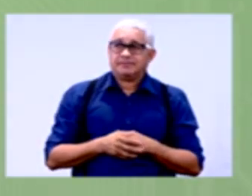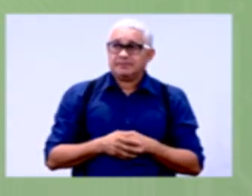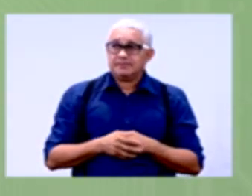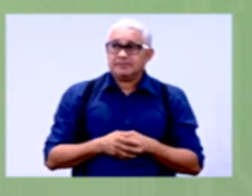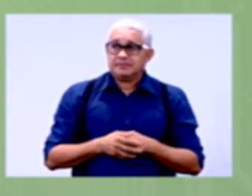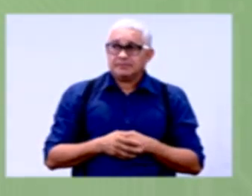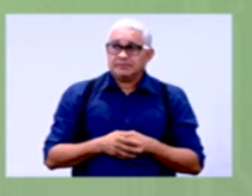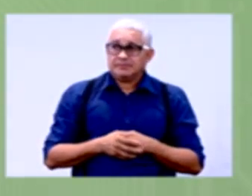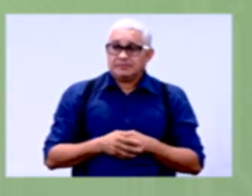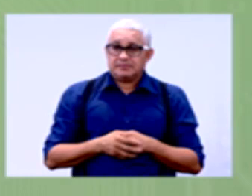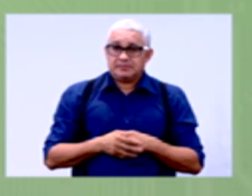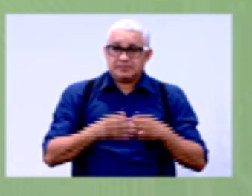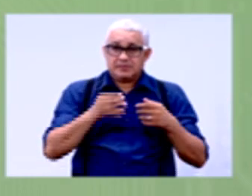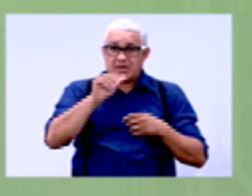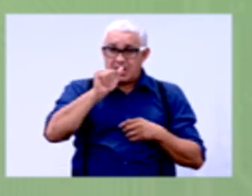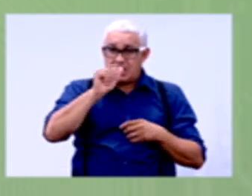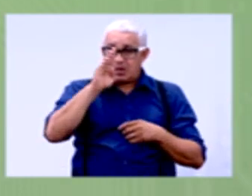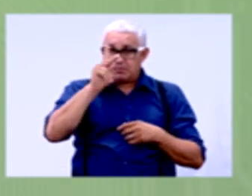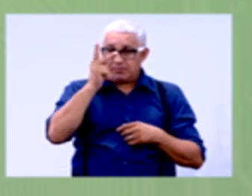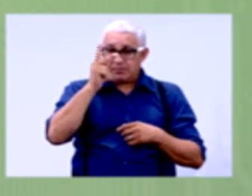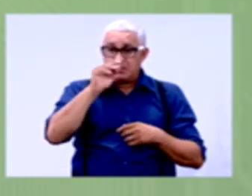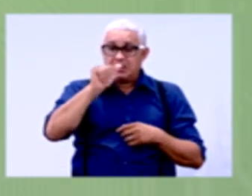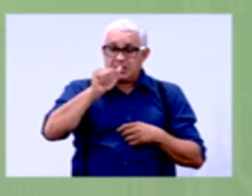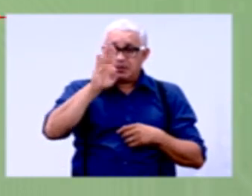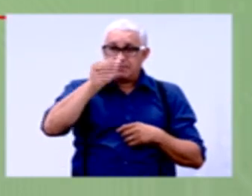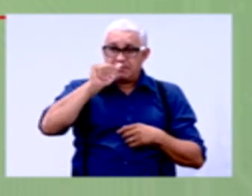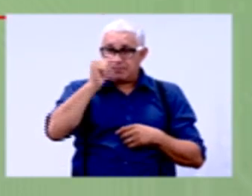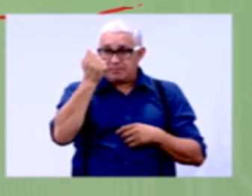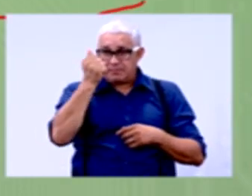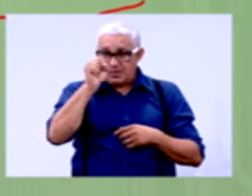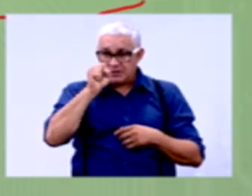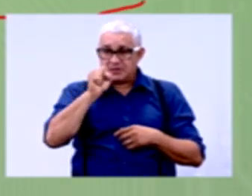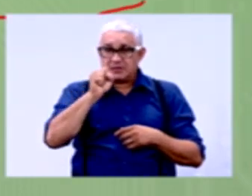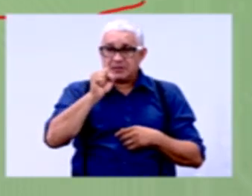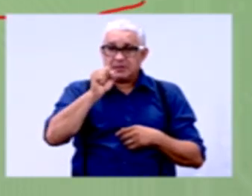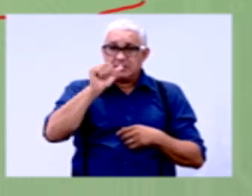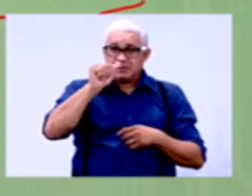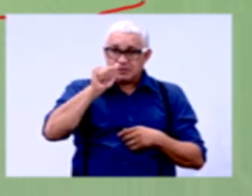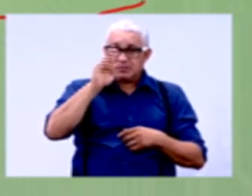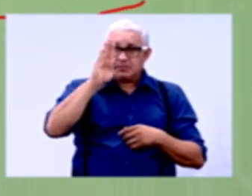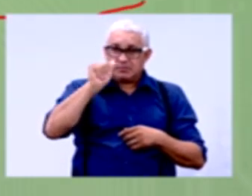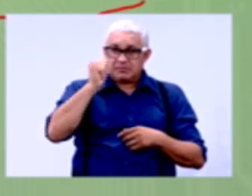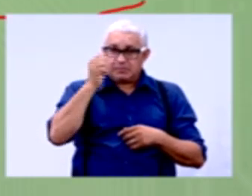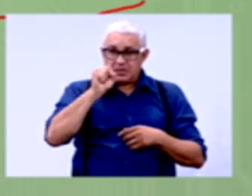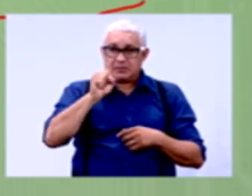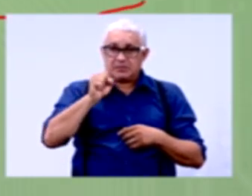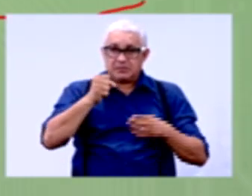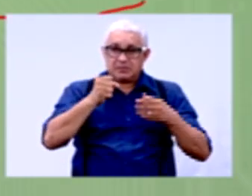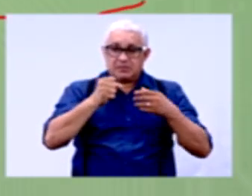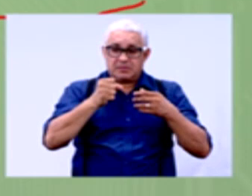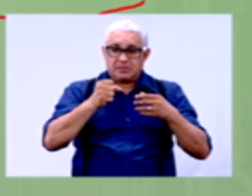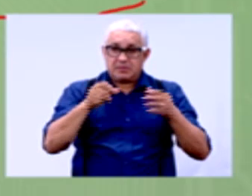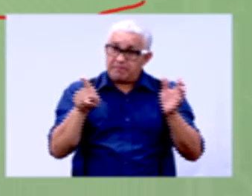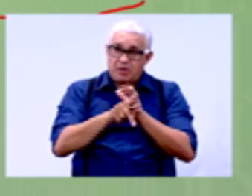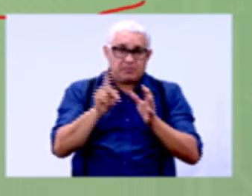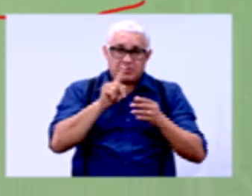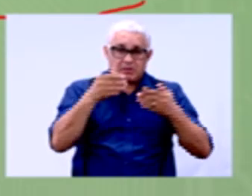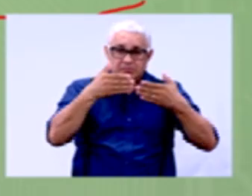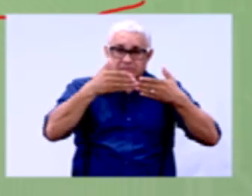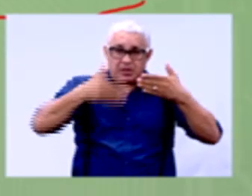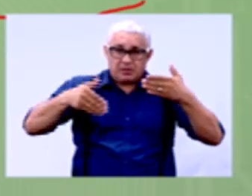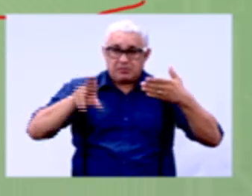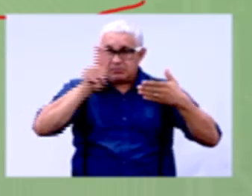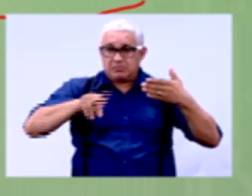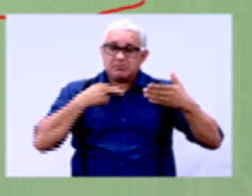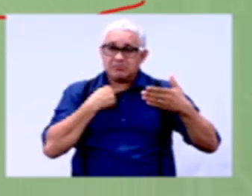Isso não se aplica às abas, tá bom? Podem existir 30 abas abertas aí, porém eles compartilham uma única sessão. Quer